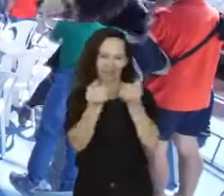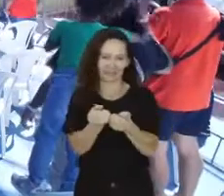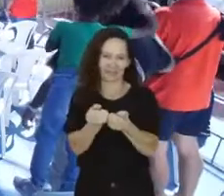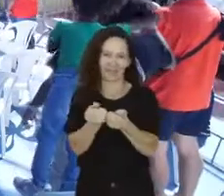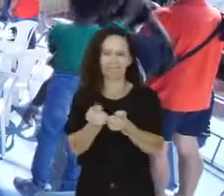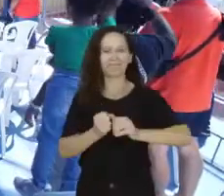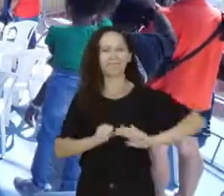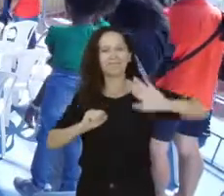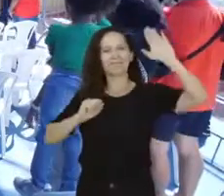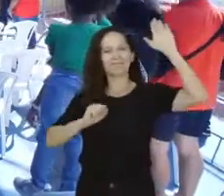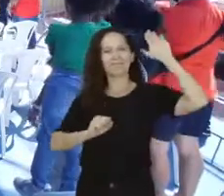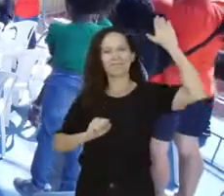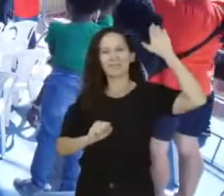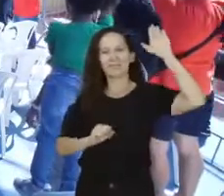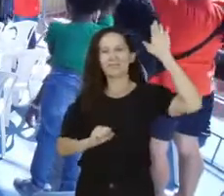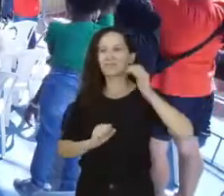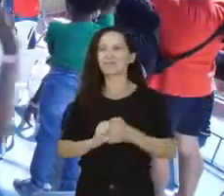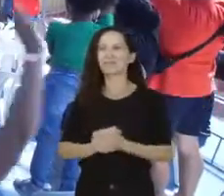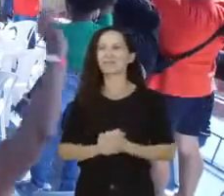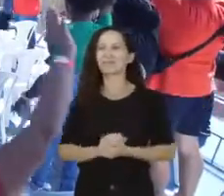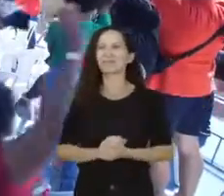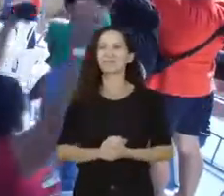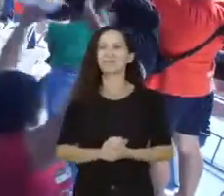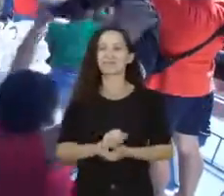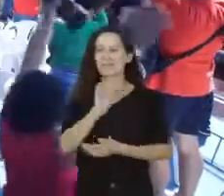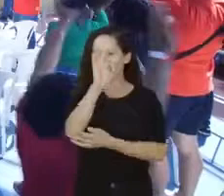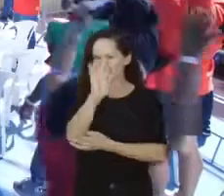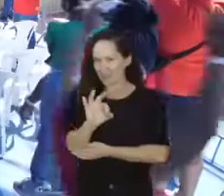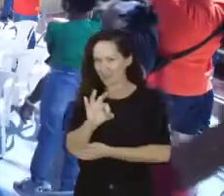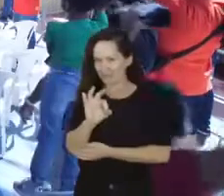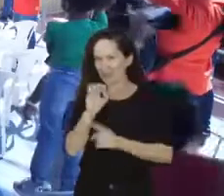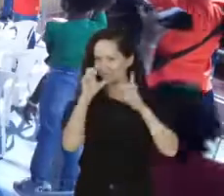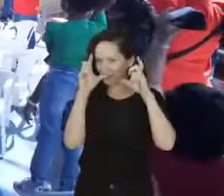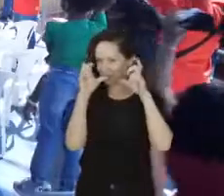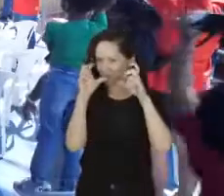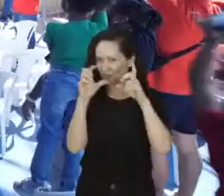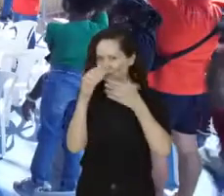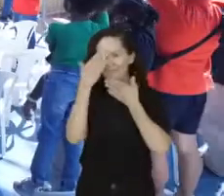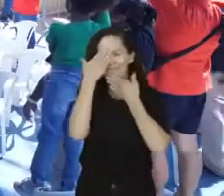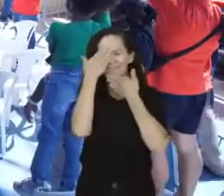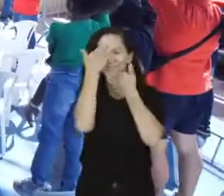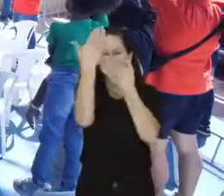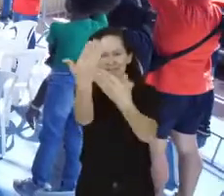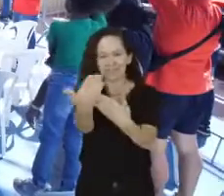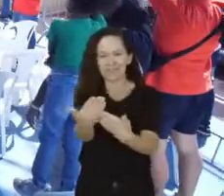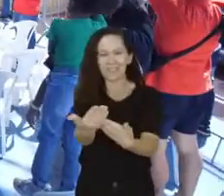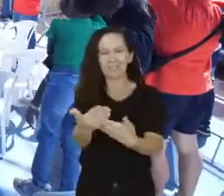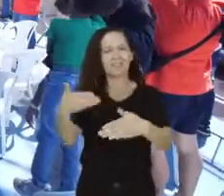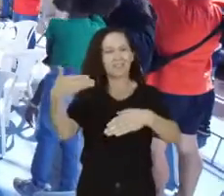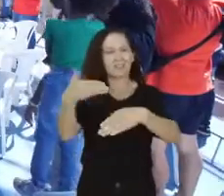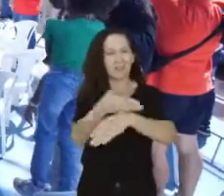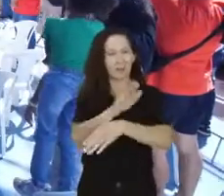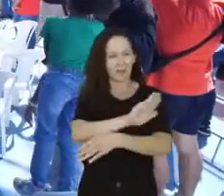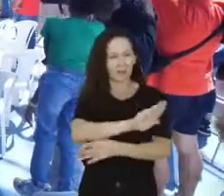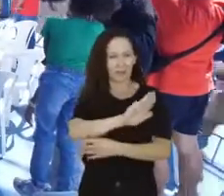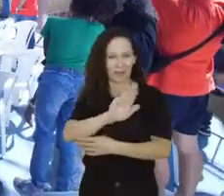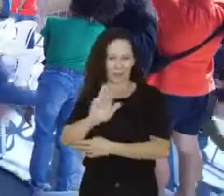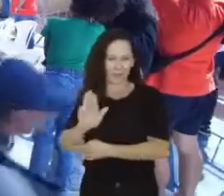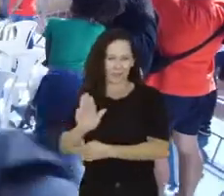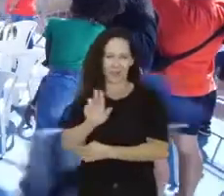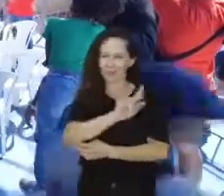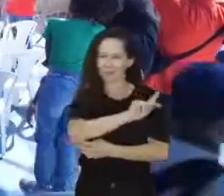Mão levantada, certo? Agradecendo aqui a presença do Lula, certo? Dessa equipe